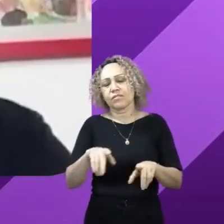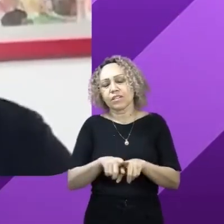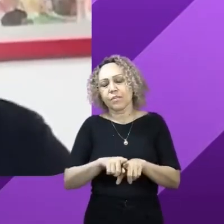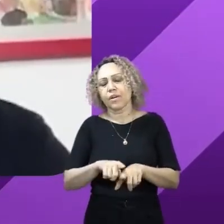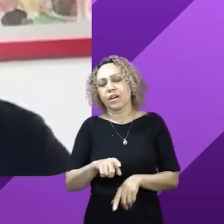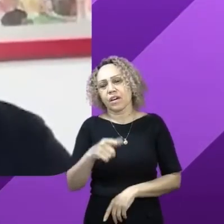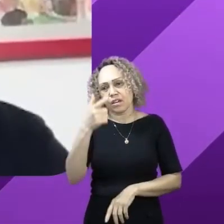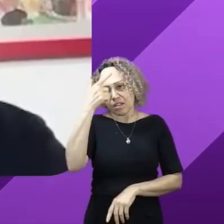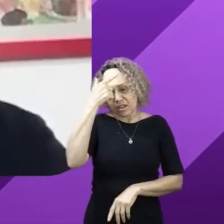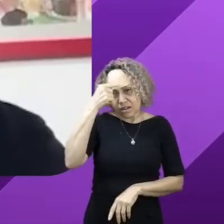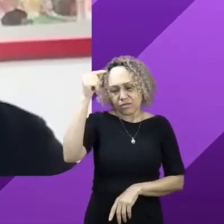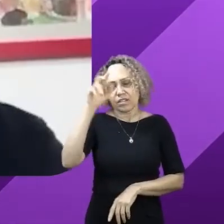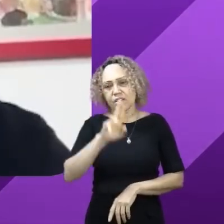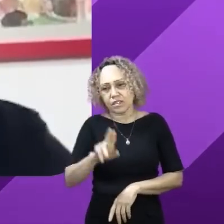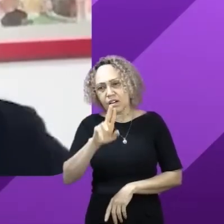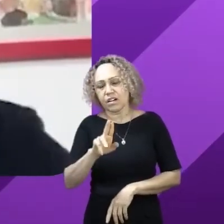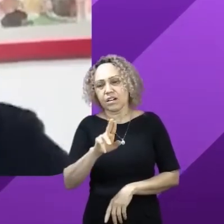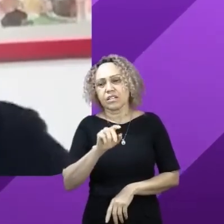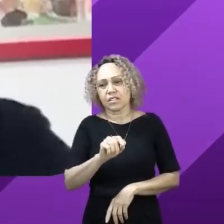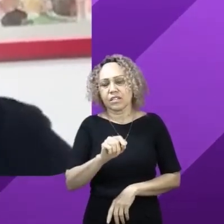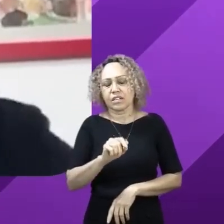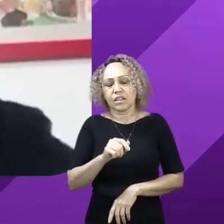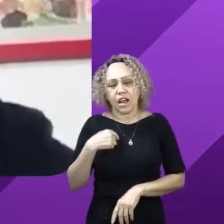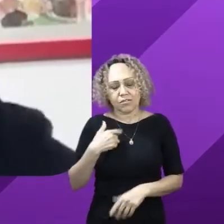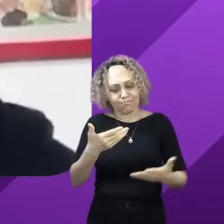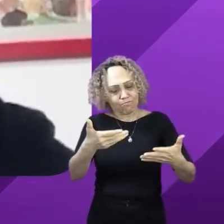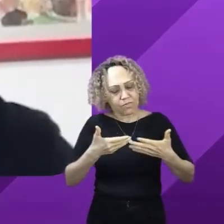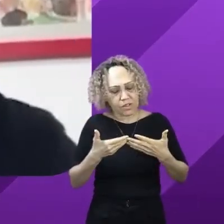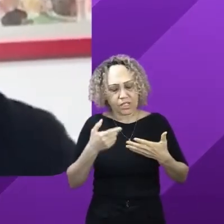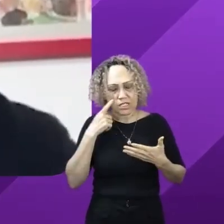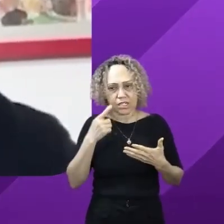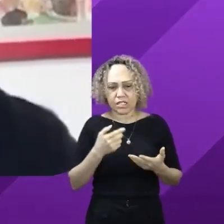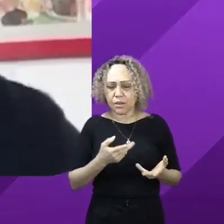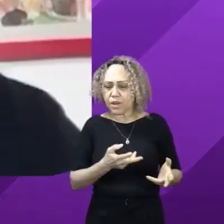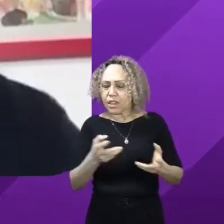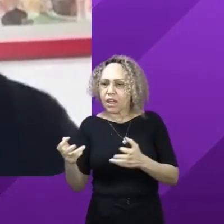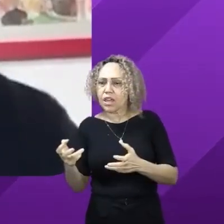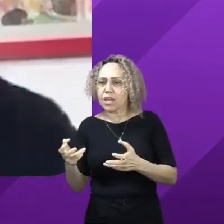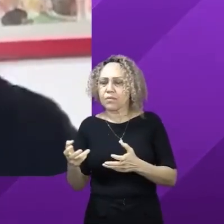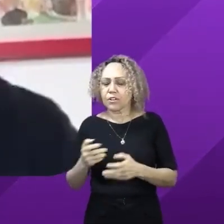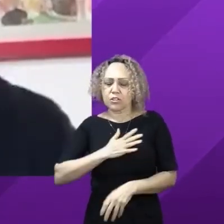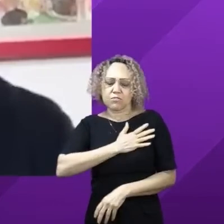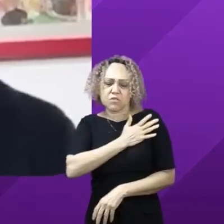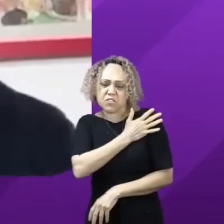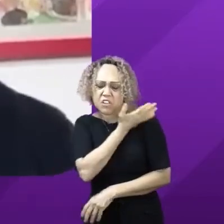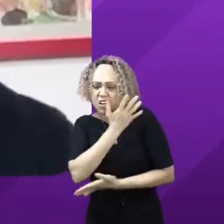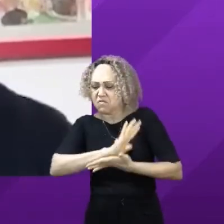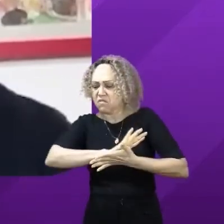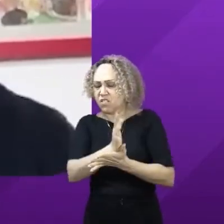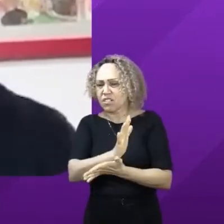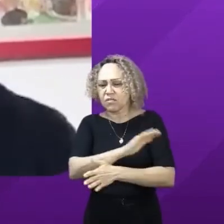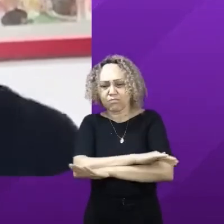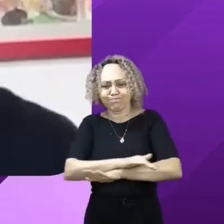acolhida maior, a gente vê que certos preconceitos e certas vivências, elas vêm sendo quebradas cada vez mais. E a gente tem